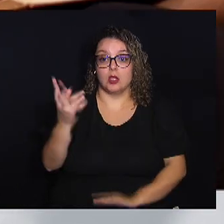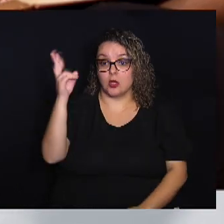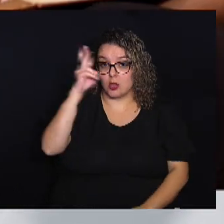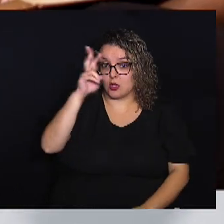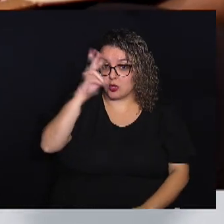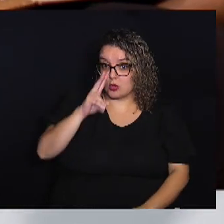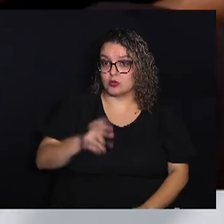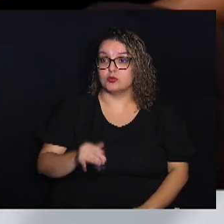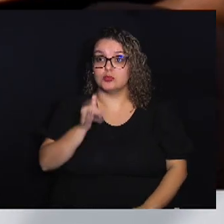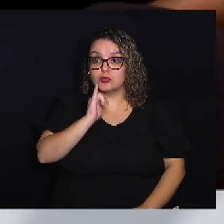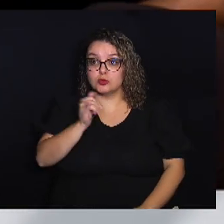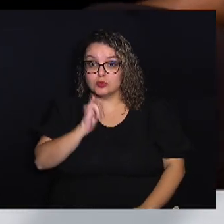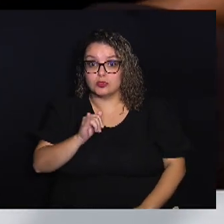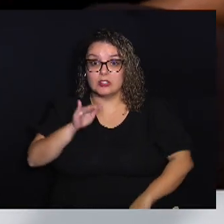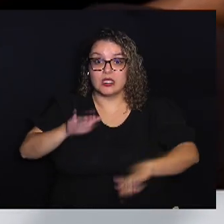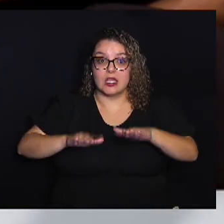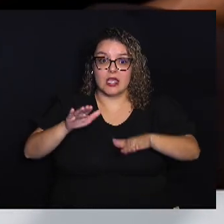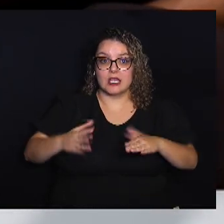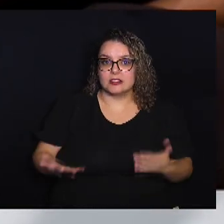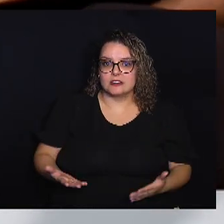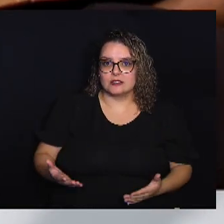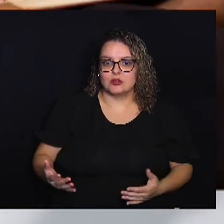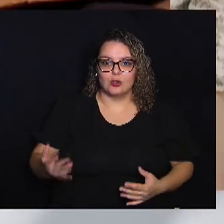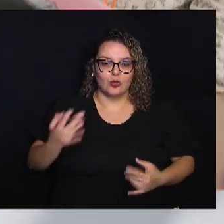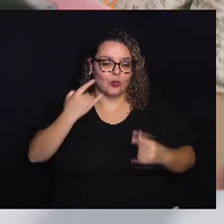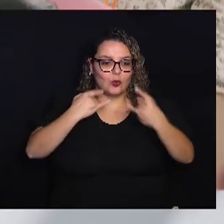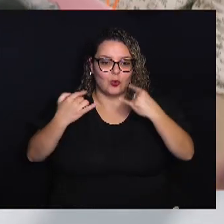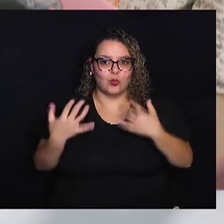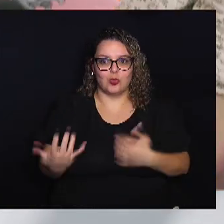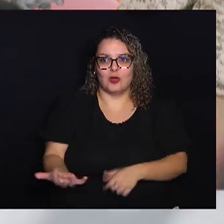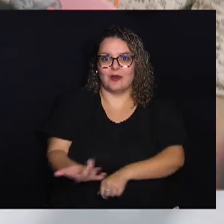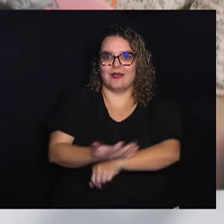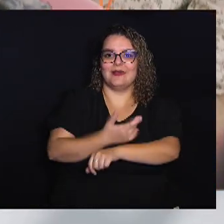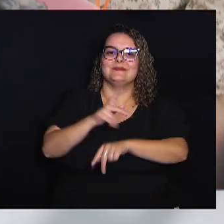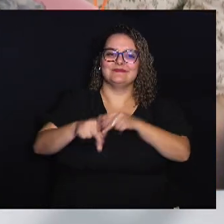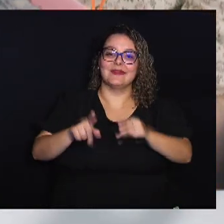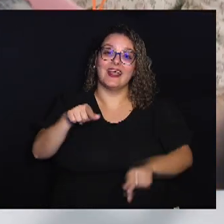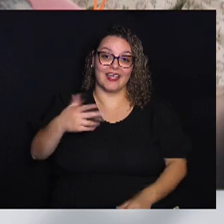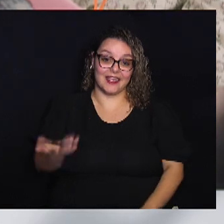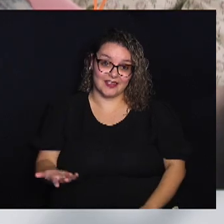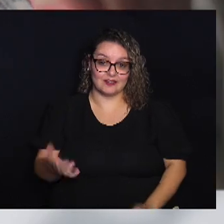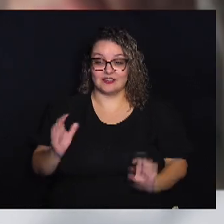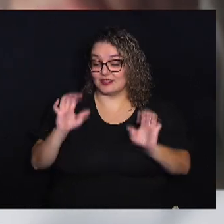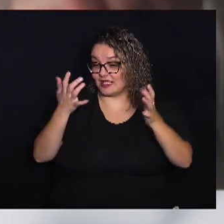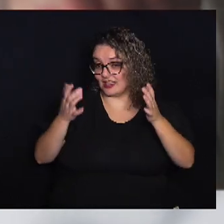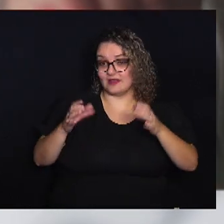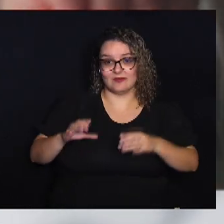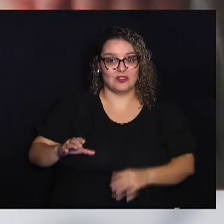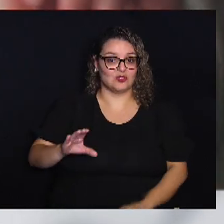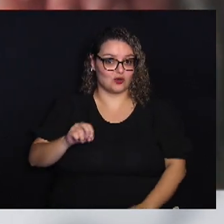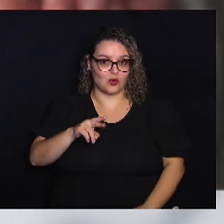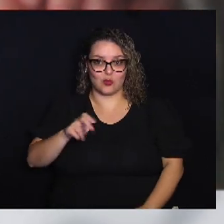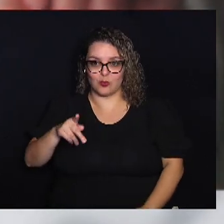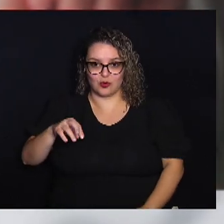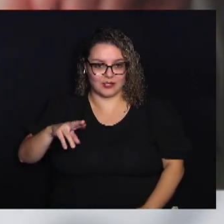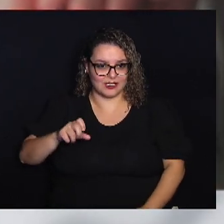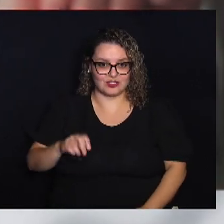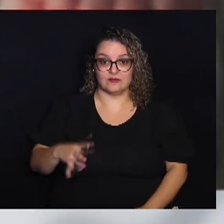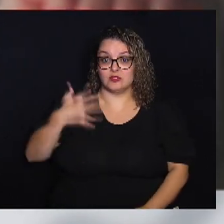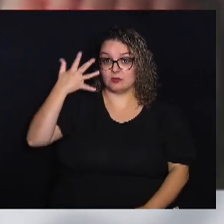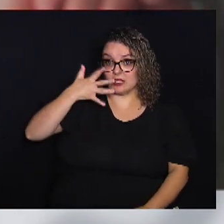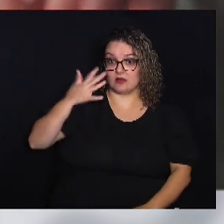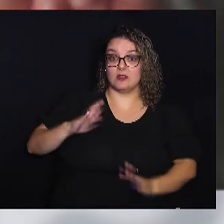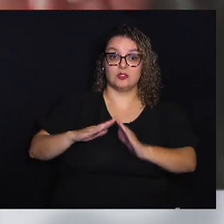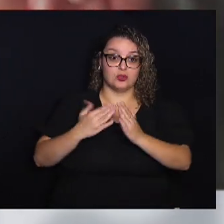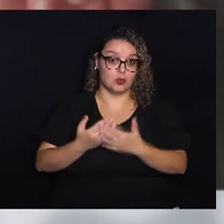contar histórias que muitas vezes cativam e emocionam o público. Pois é, sejam em eventos corporativos, palestras de escola ou